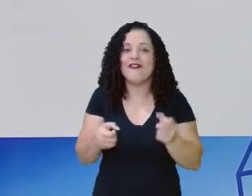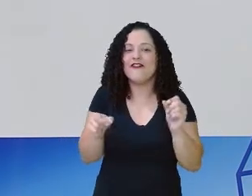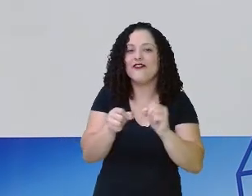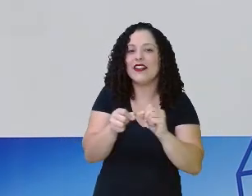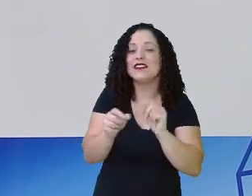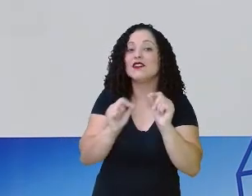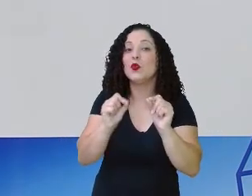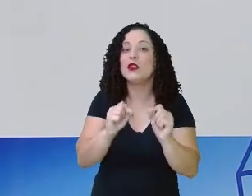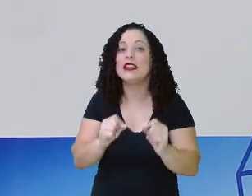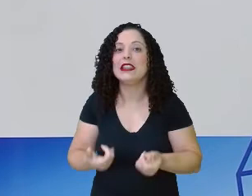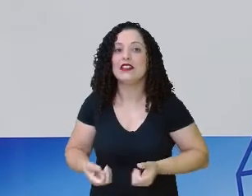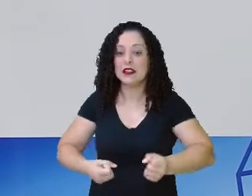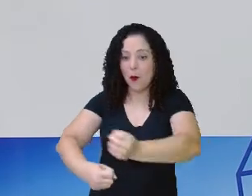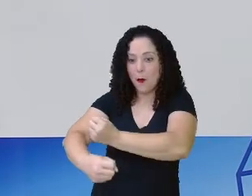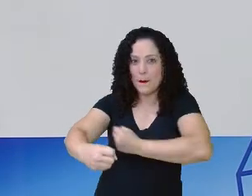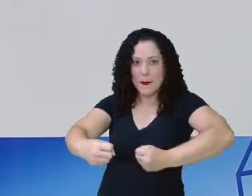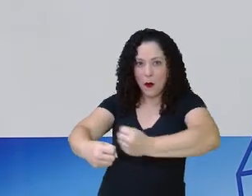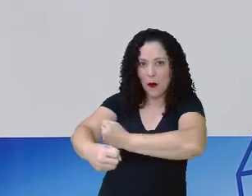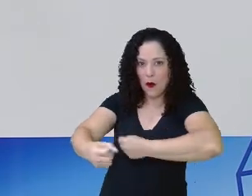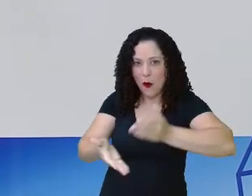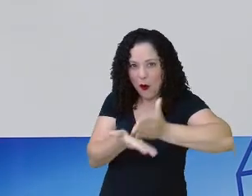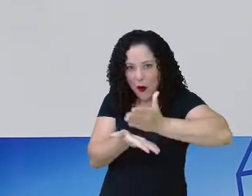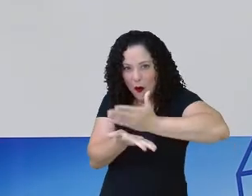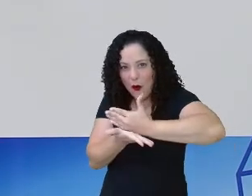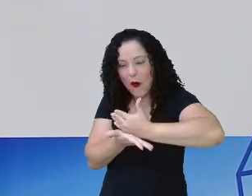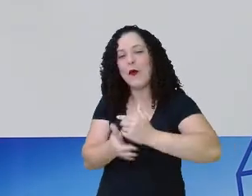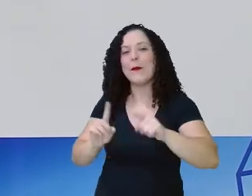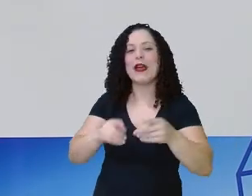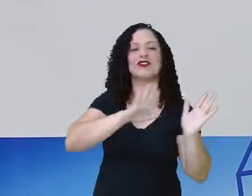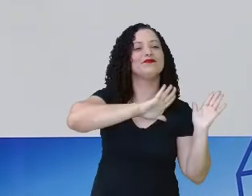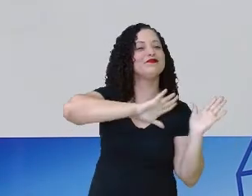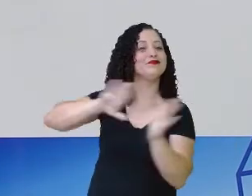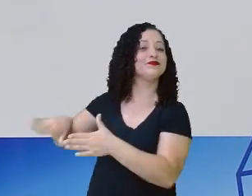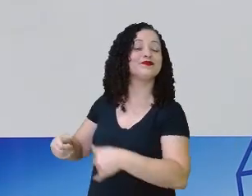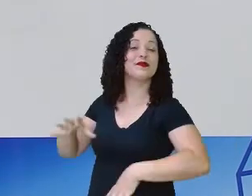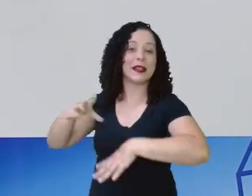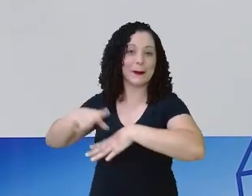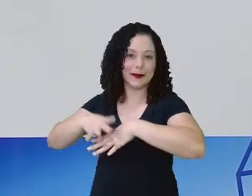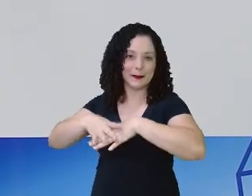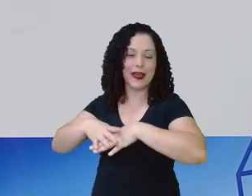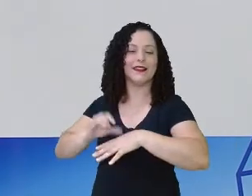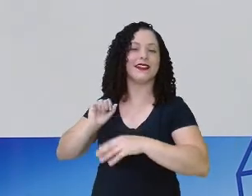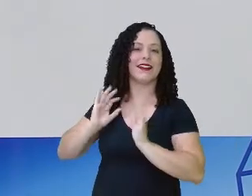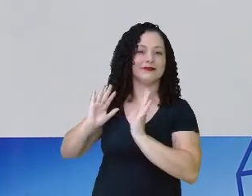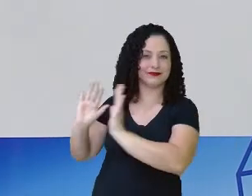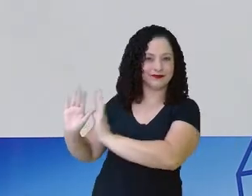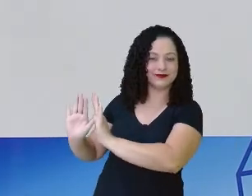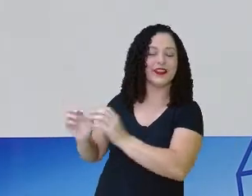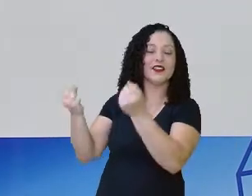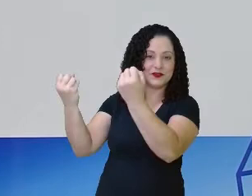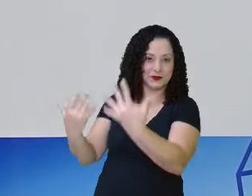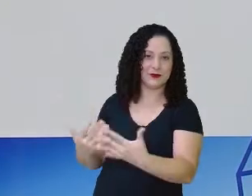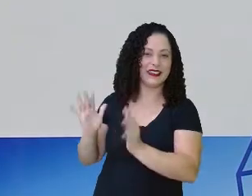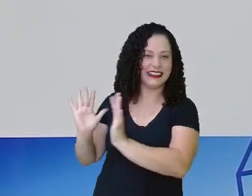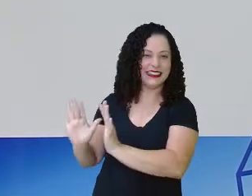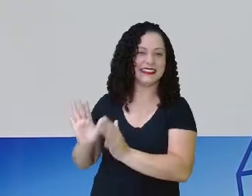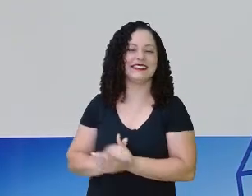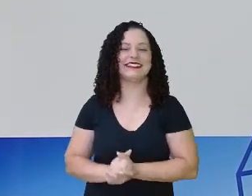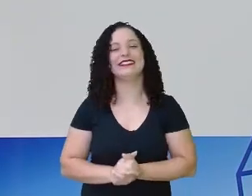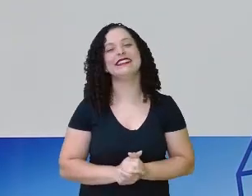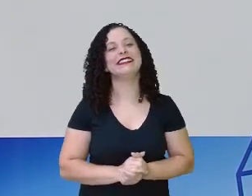de maçã maravilhosa. Mas é assunto para aula de matemática, quando ela for dar ali medida, não é divisão. Mas vamos continuar